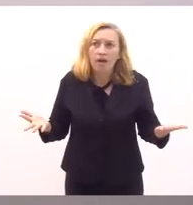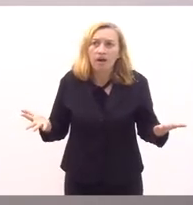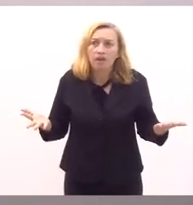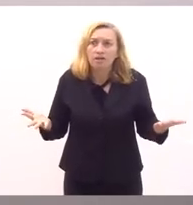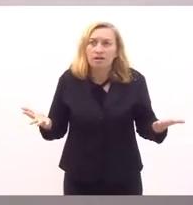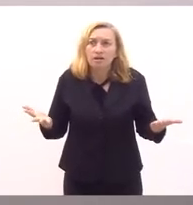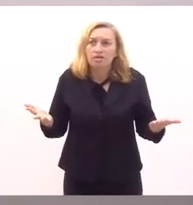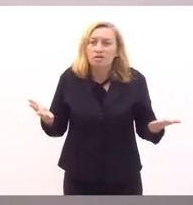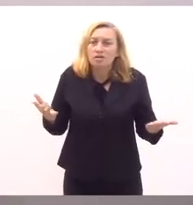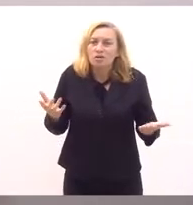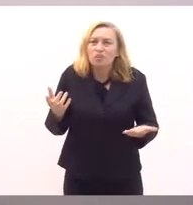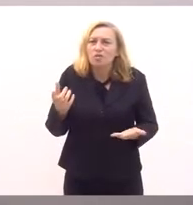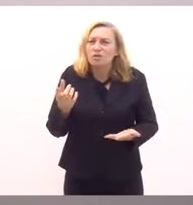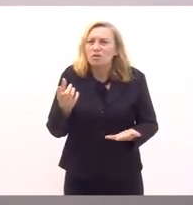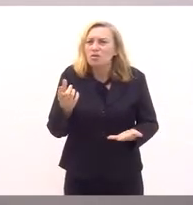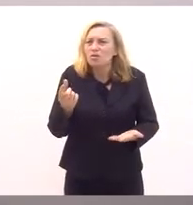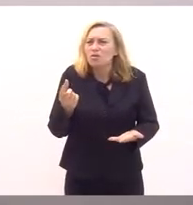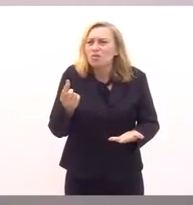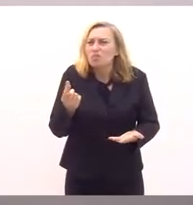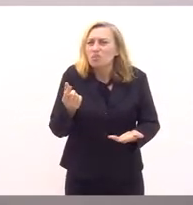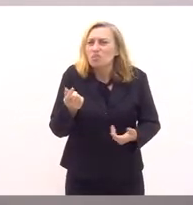que é mais em conta, né?